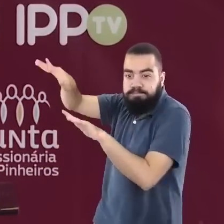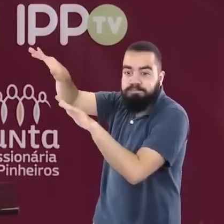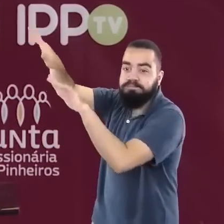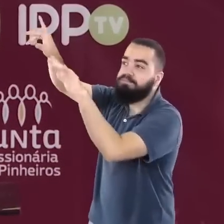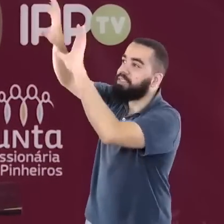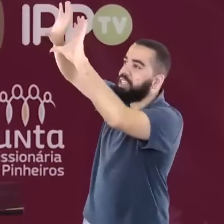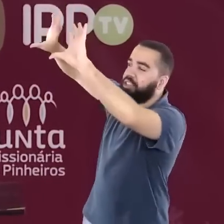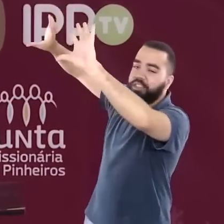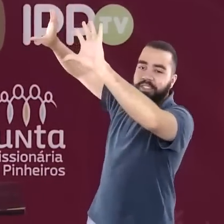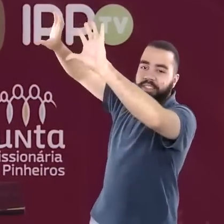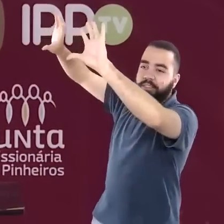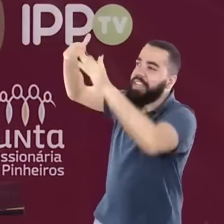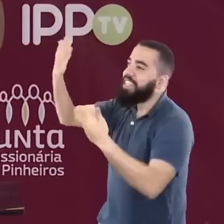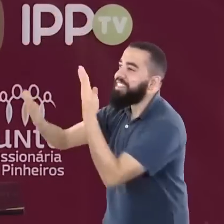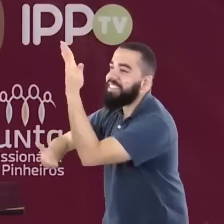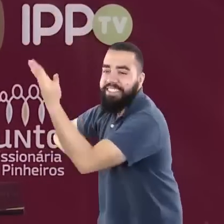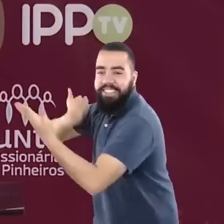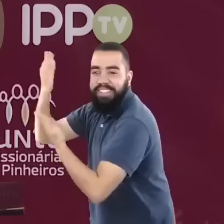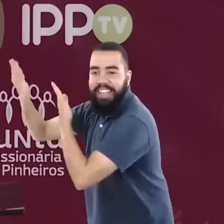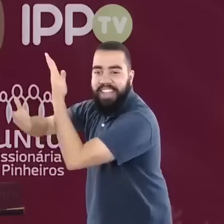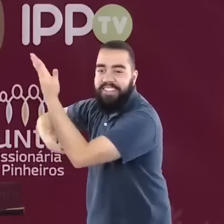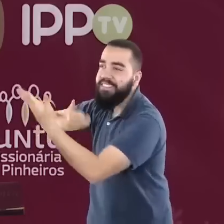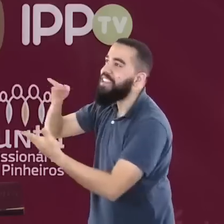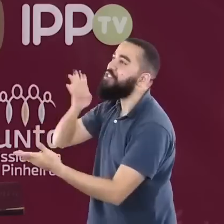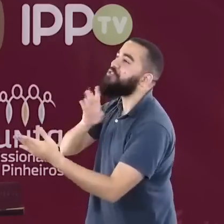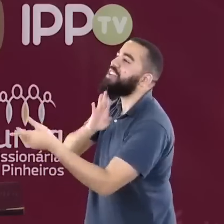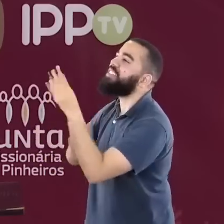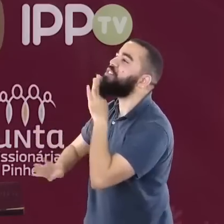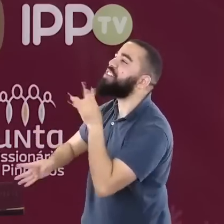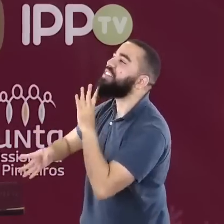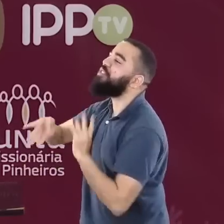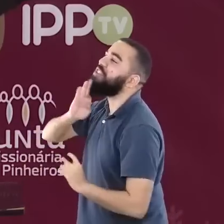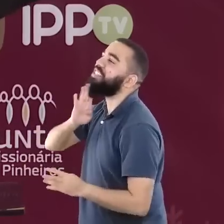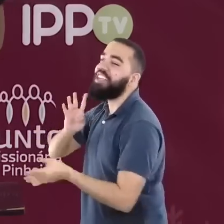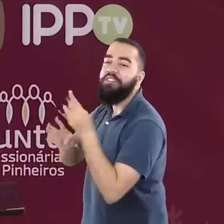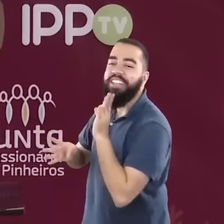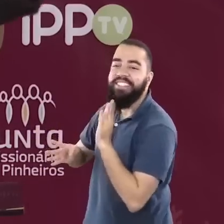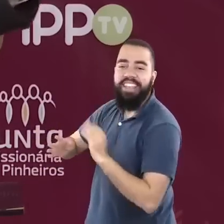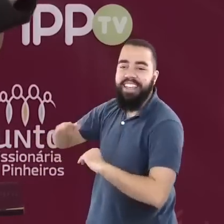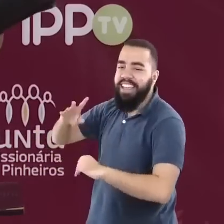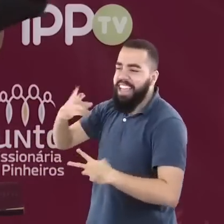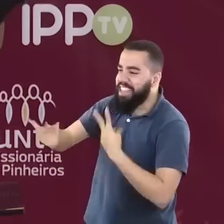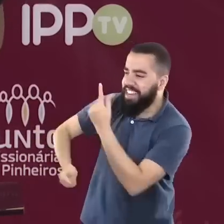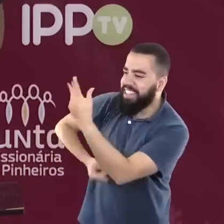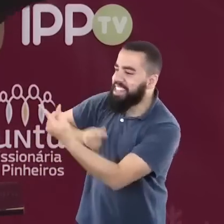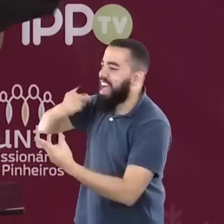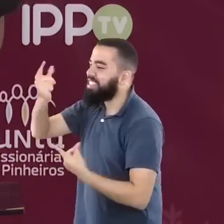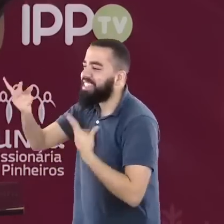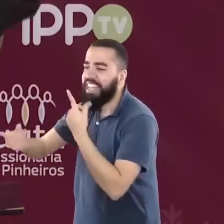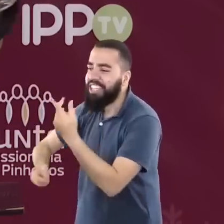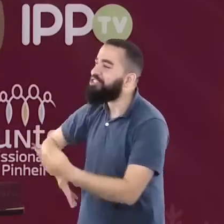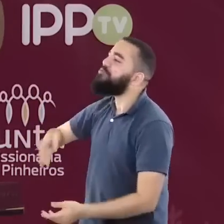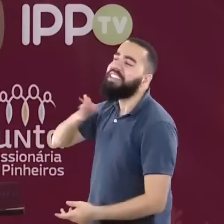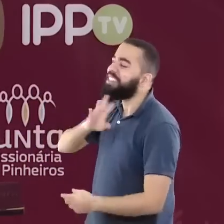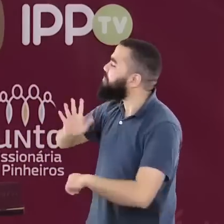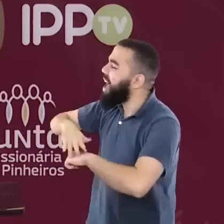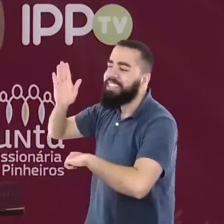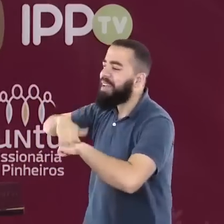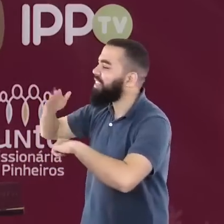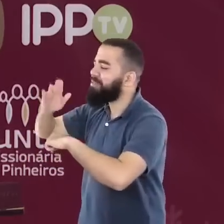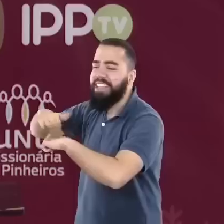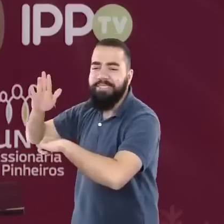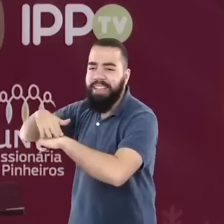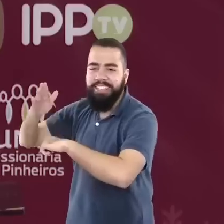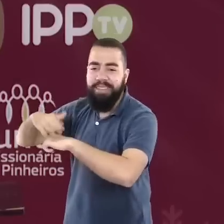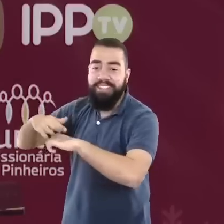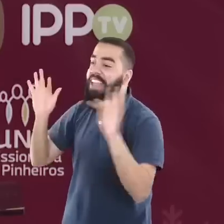Ele é aquele que vamos conhecer e conhecer e conhecer e nem toda eternidade será suficiente para esgotarmos o seu conhecimento porque ele